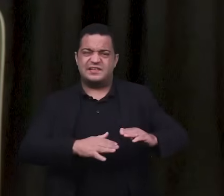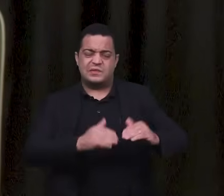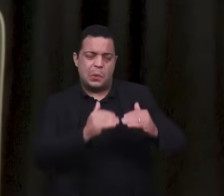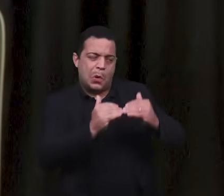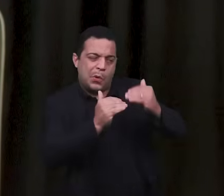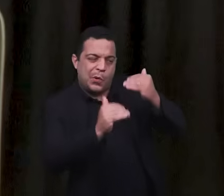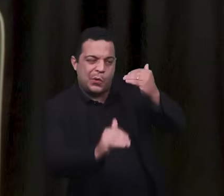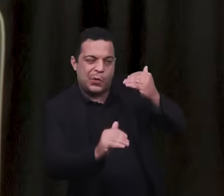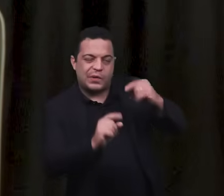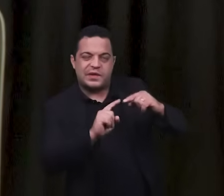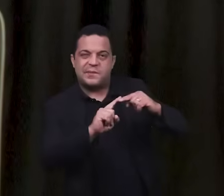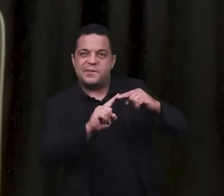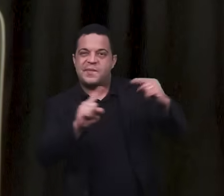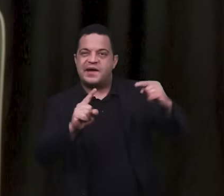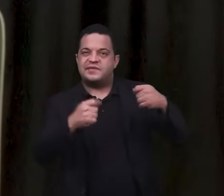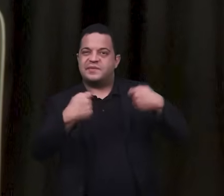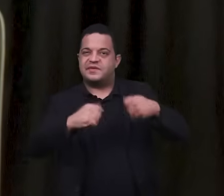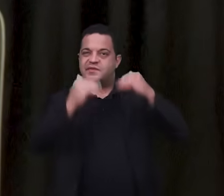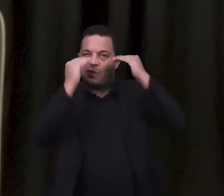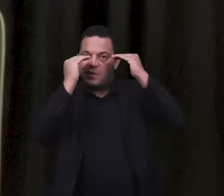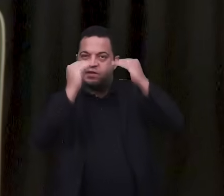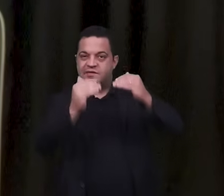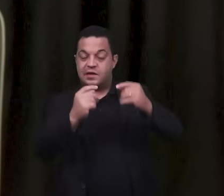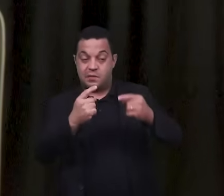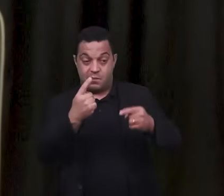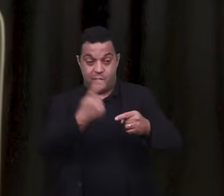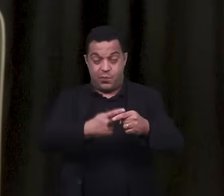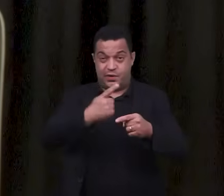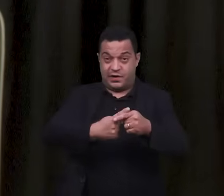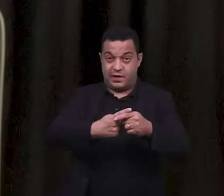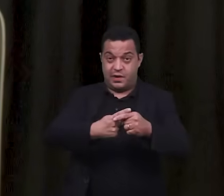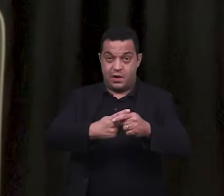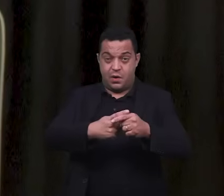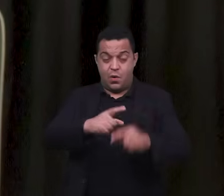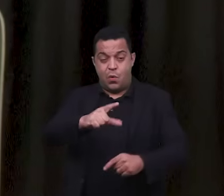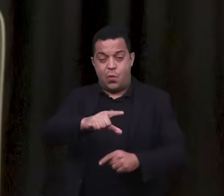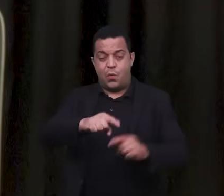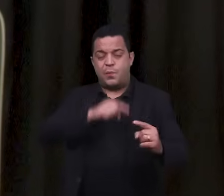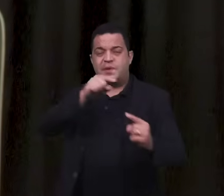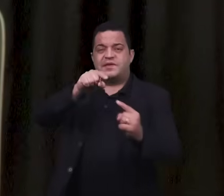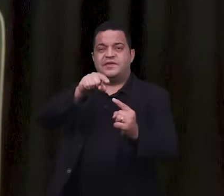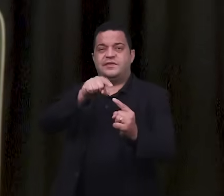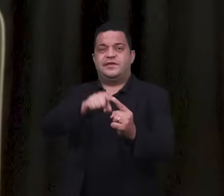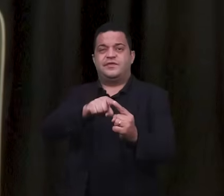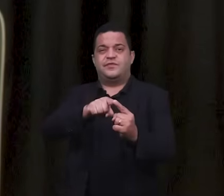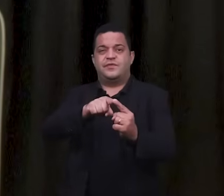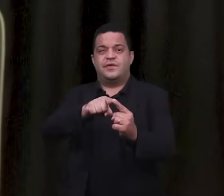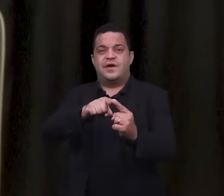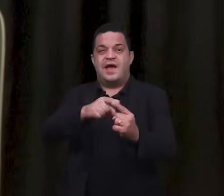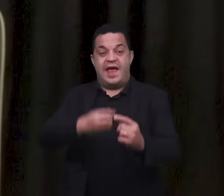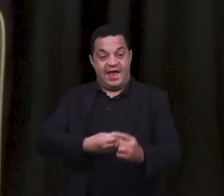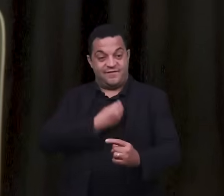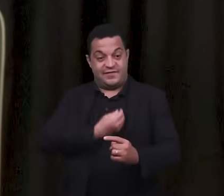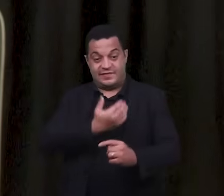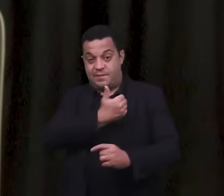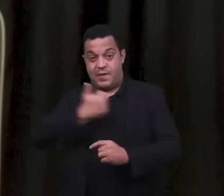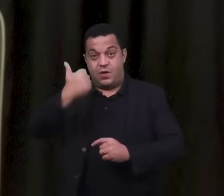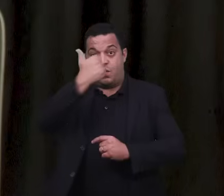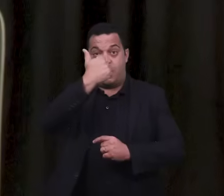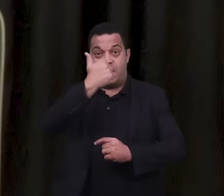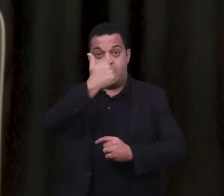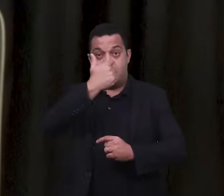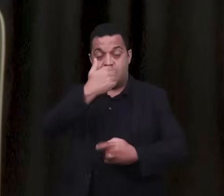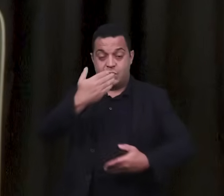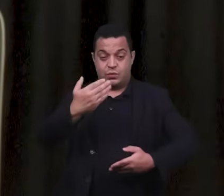um projeto de Deus visando o seu povo, o povo de Deus. Um exemplo muito clássico que nós temos disso foi lá no